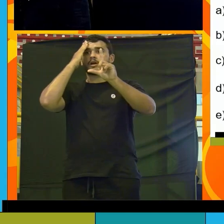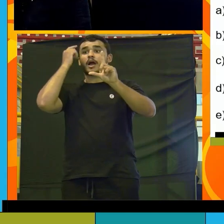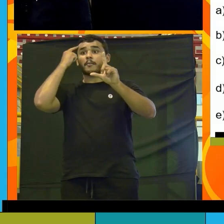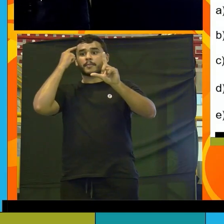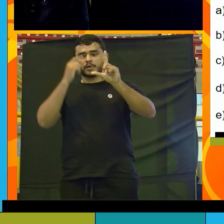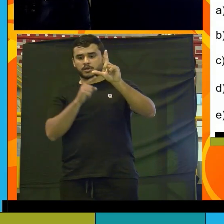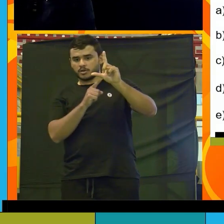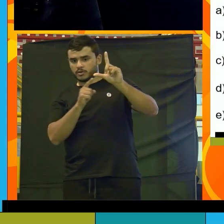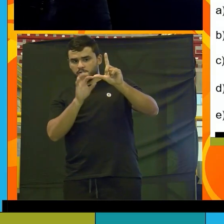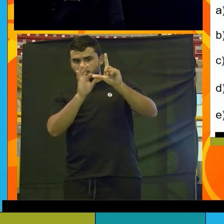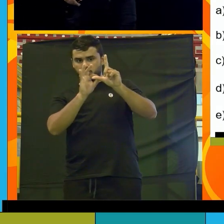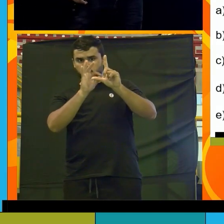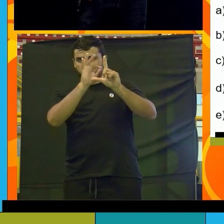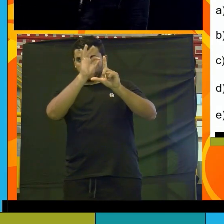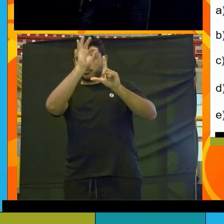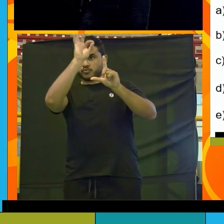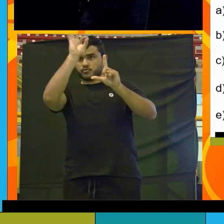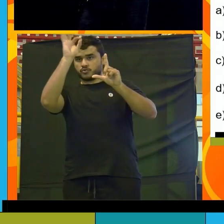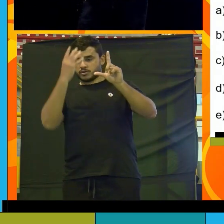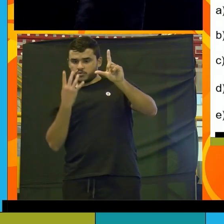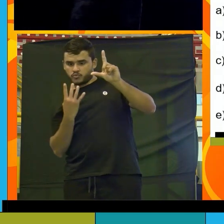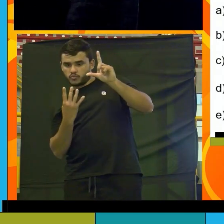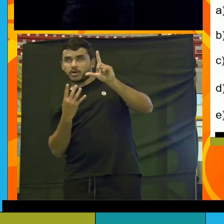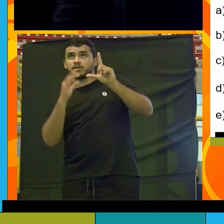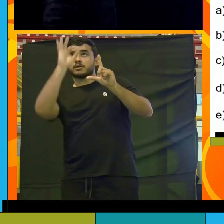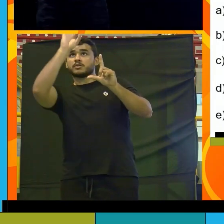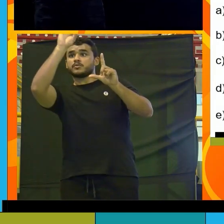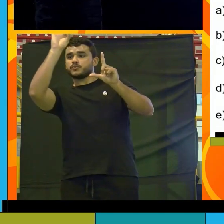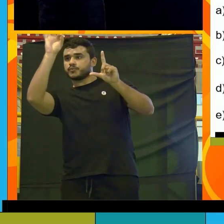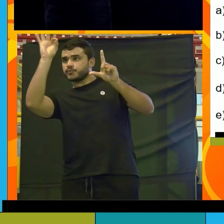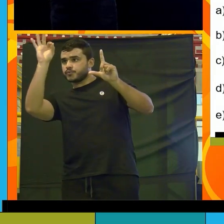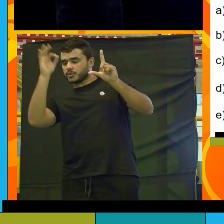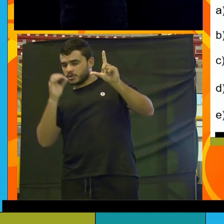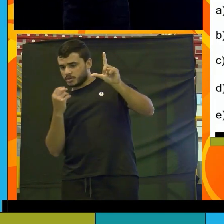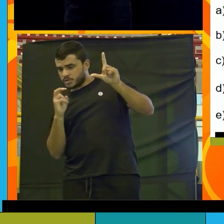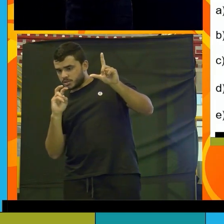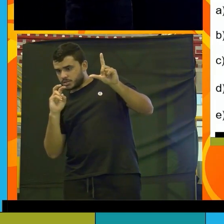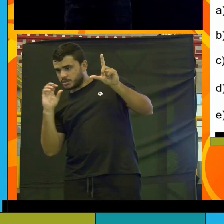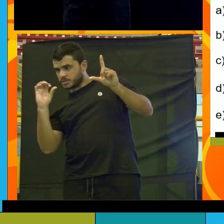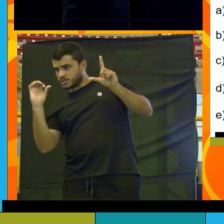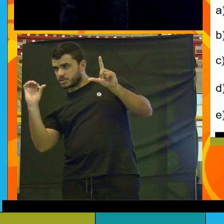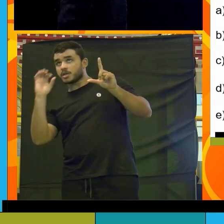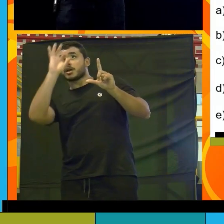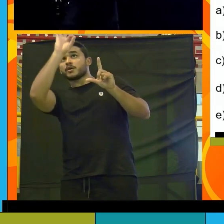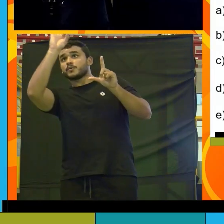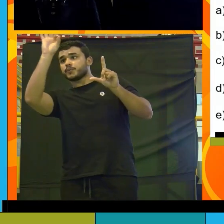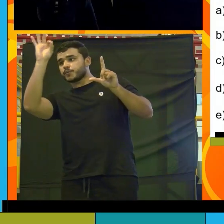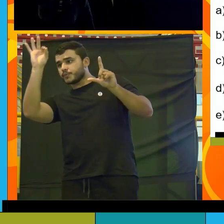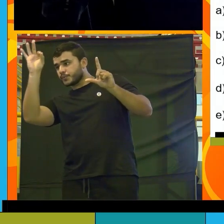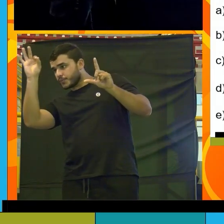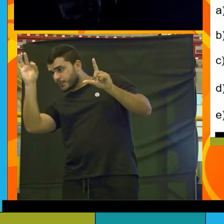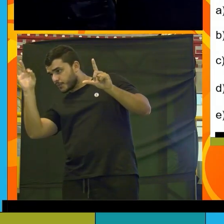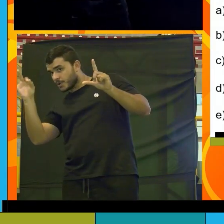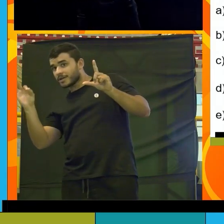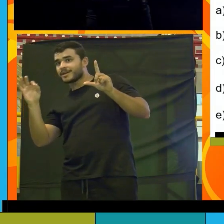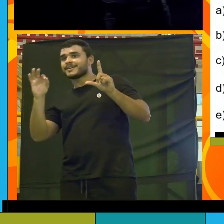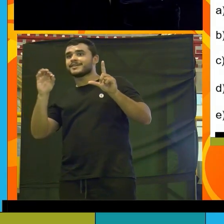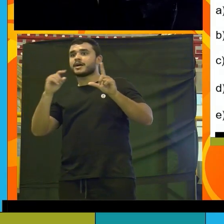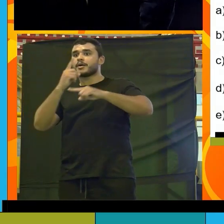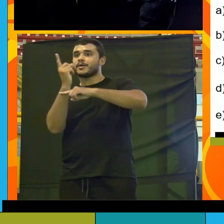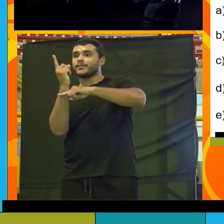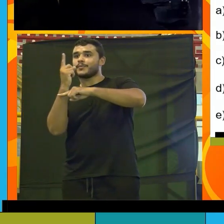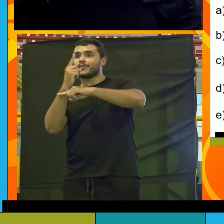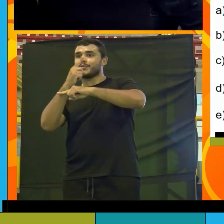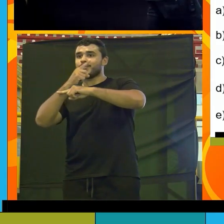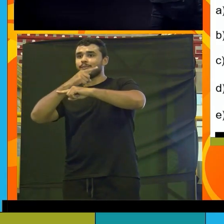sexto segundo, a velocidade ela vai reduzindo até chegar a quanto? A zero. Portanto, qual é a única opção que nós